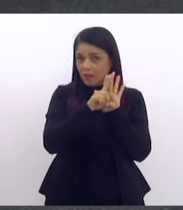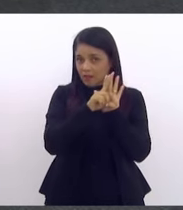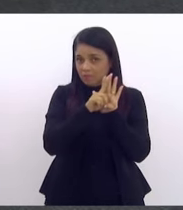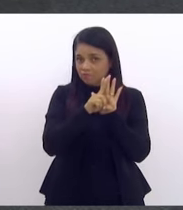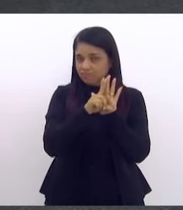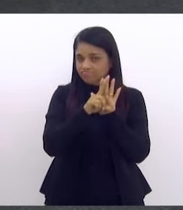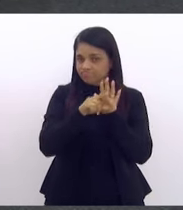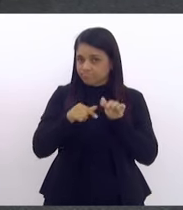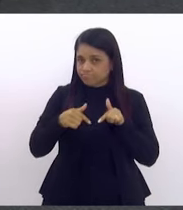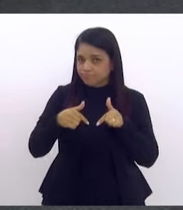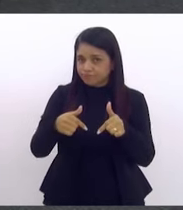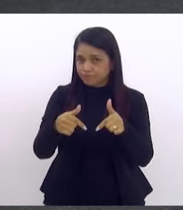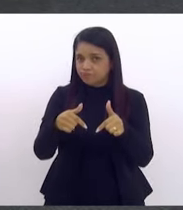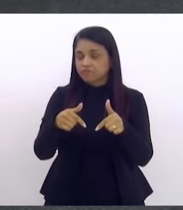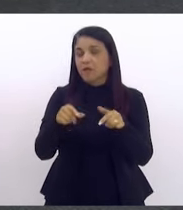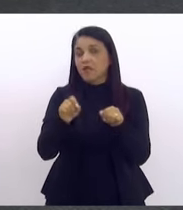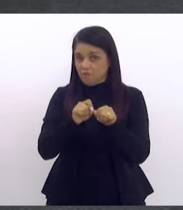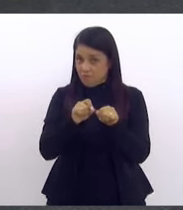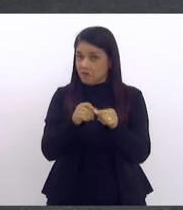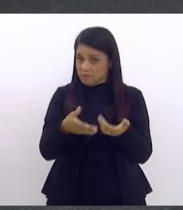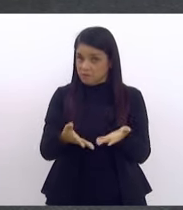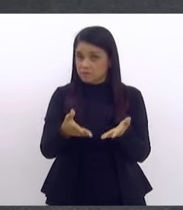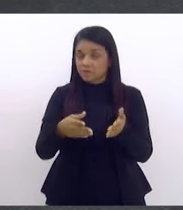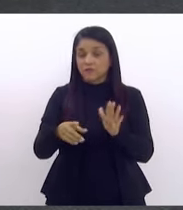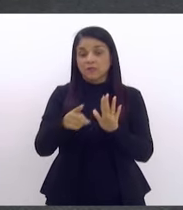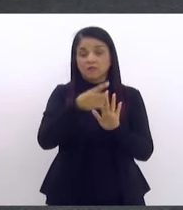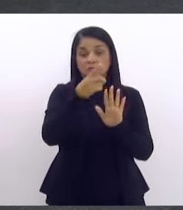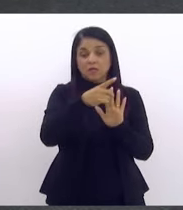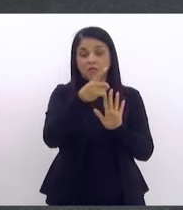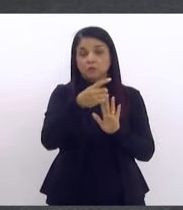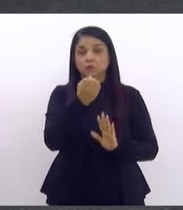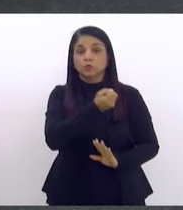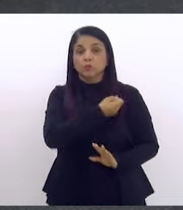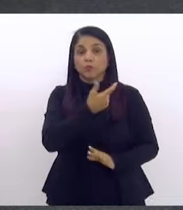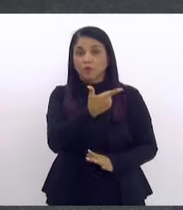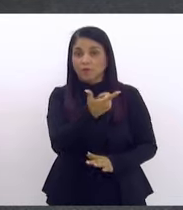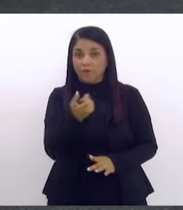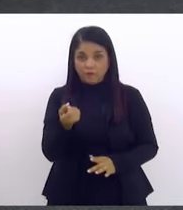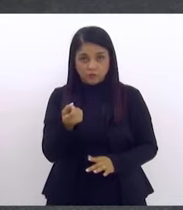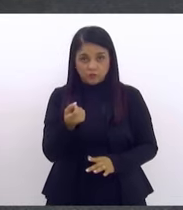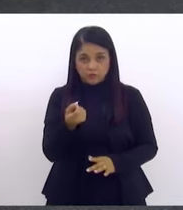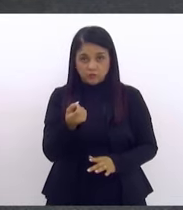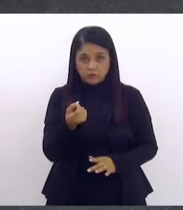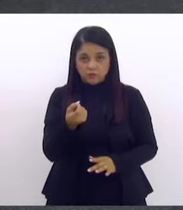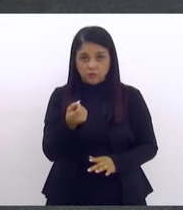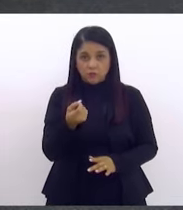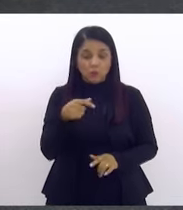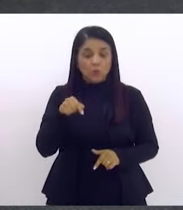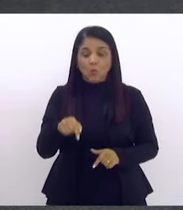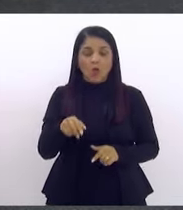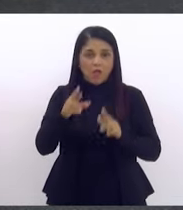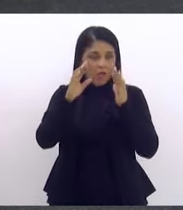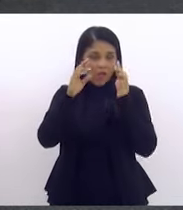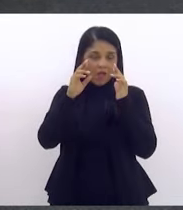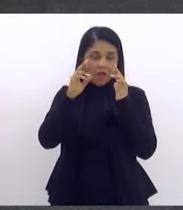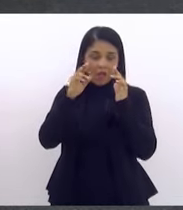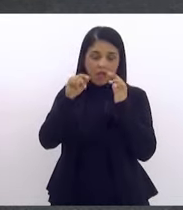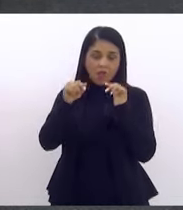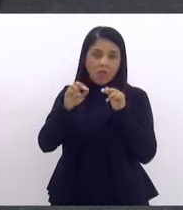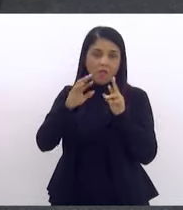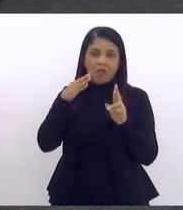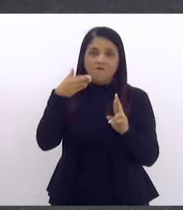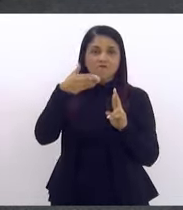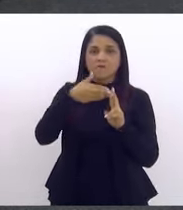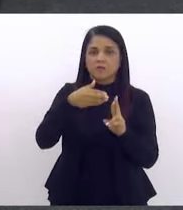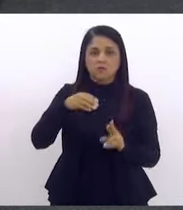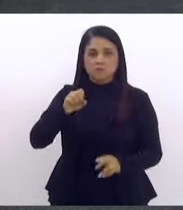fez. Esse é o decreto-lei número 20, que não diz respeito ao sambódromo. Ele não